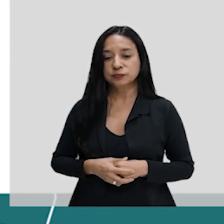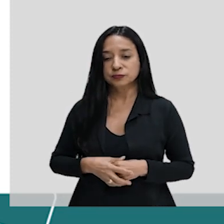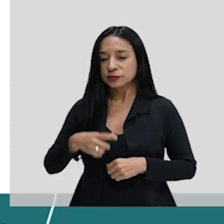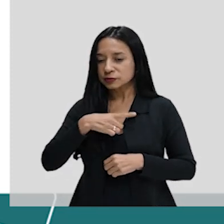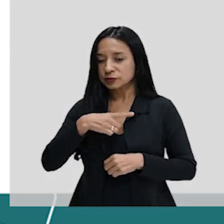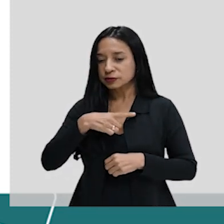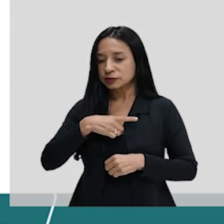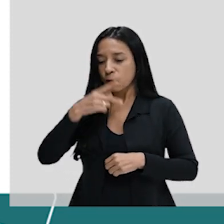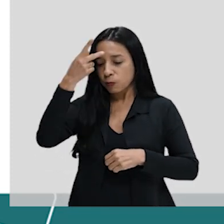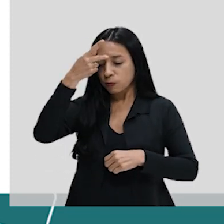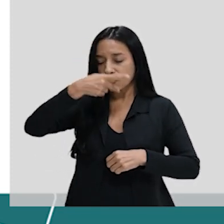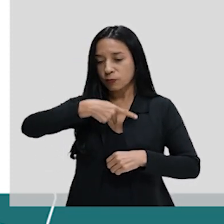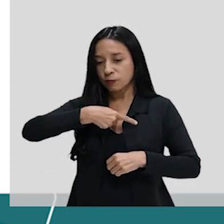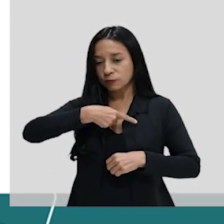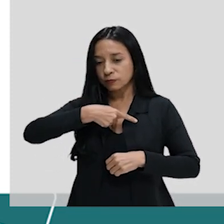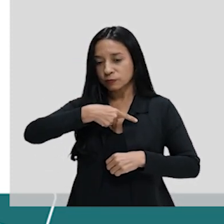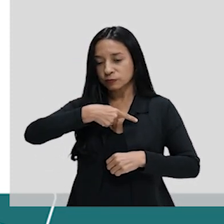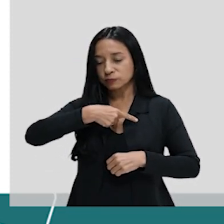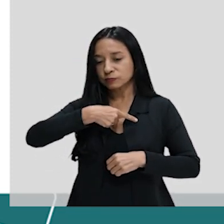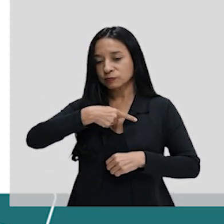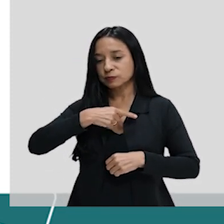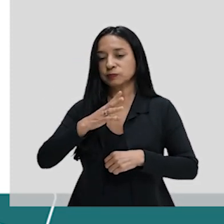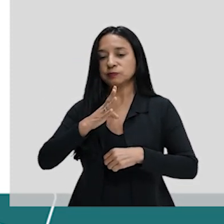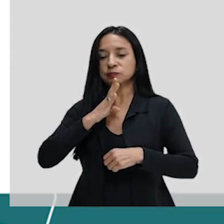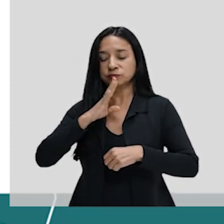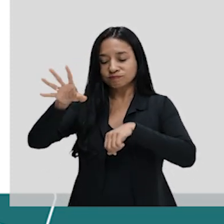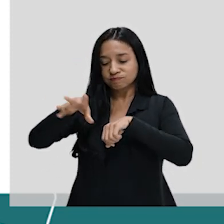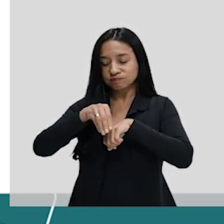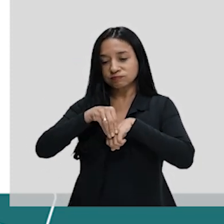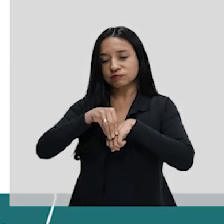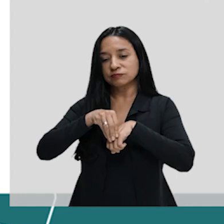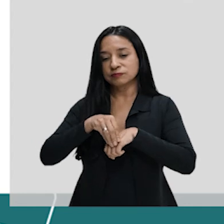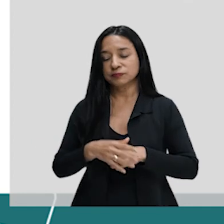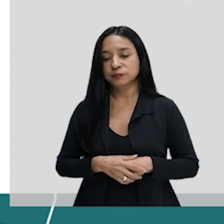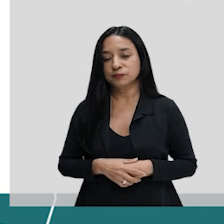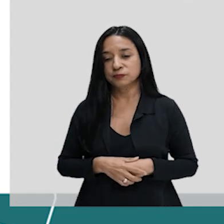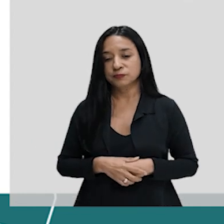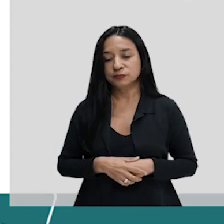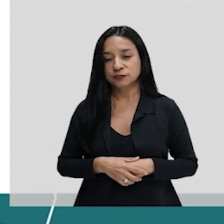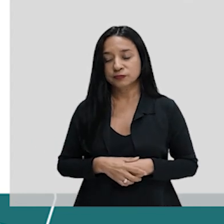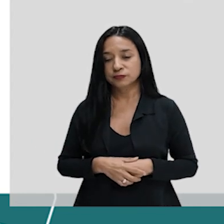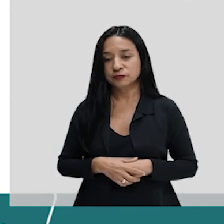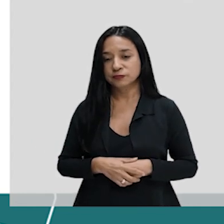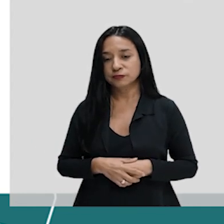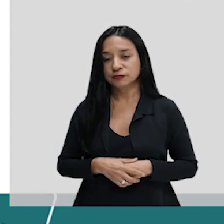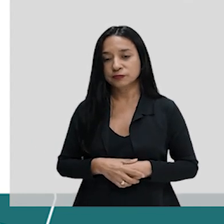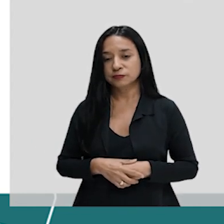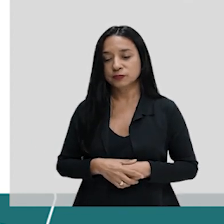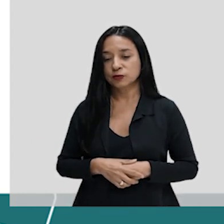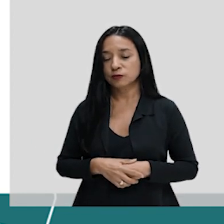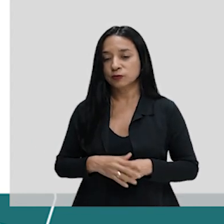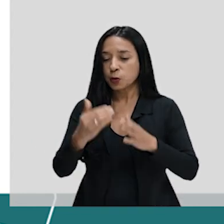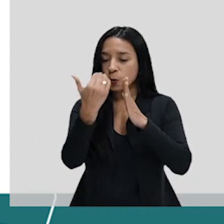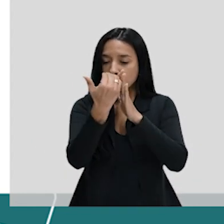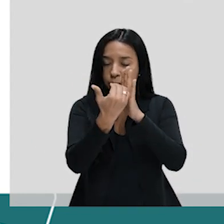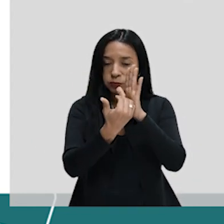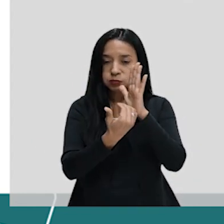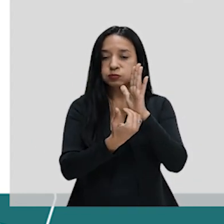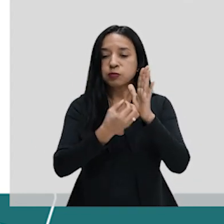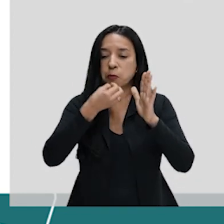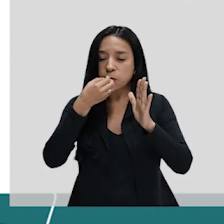intenso. Mais uma vez aqui, ó, olha as palavras que apareceram aqui, ó. Afetivo. Fala mais uma vez aqui, ó,